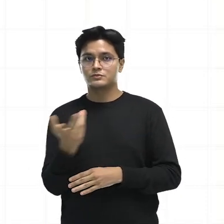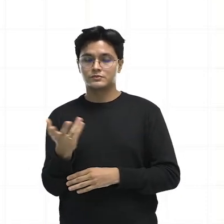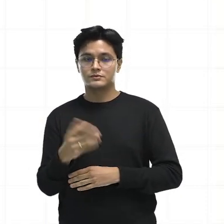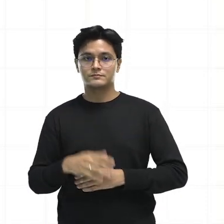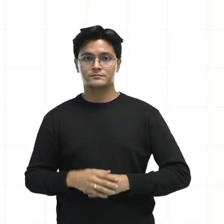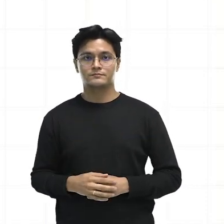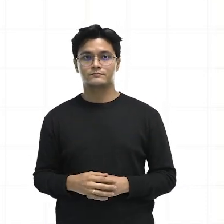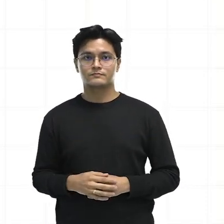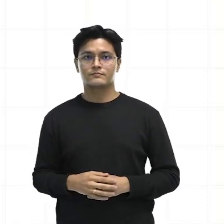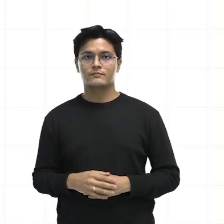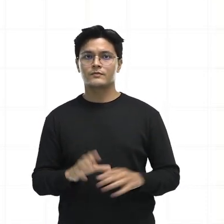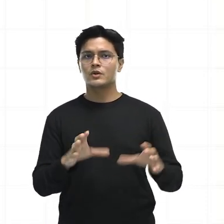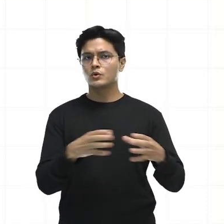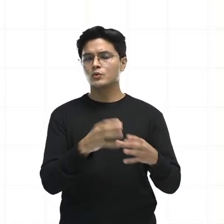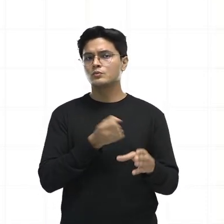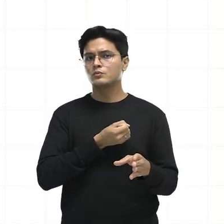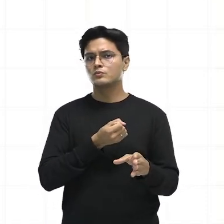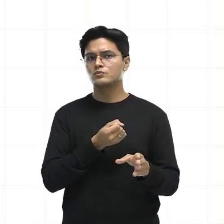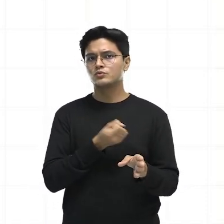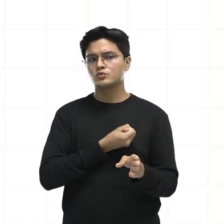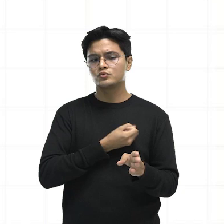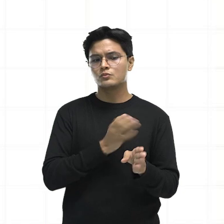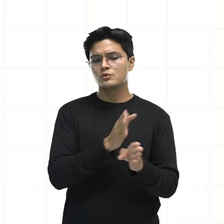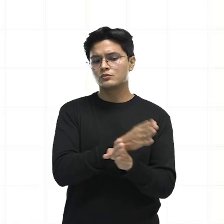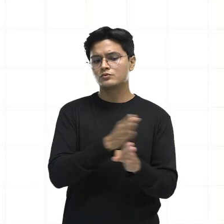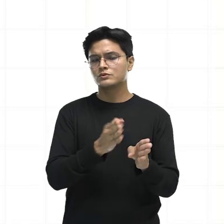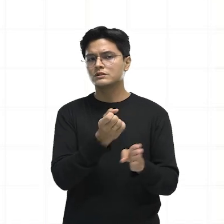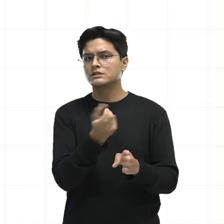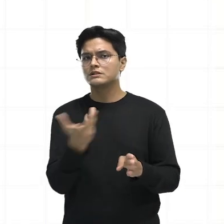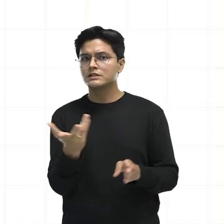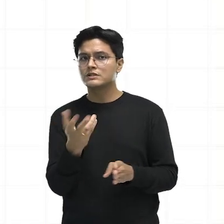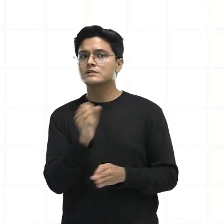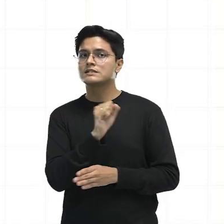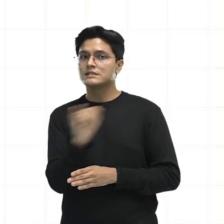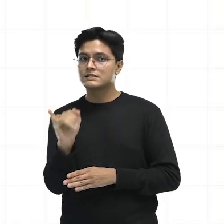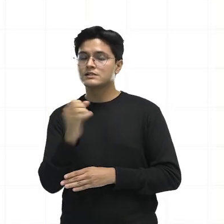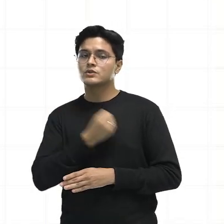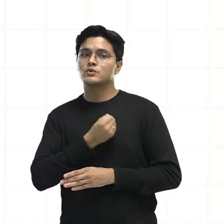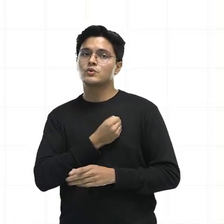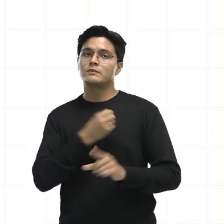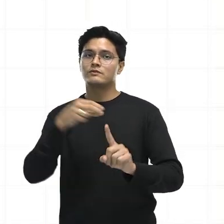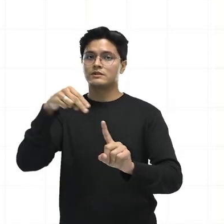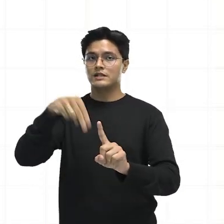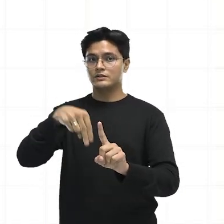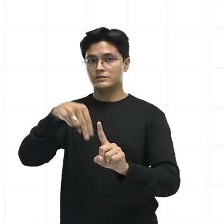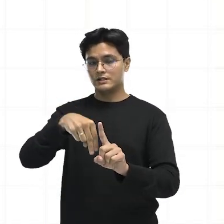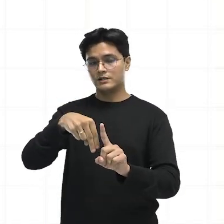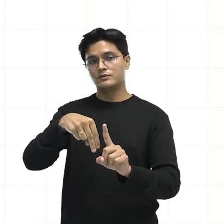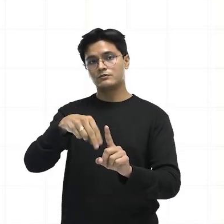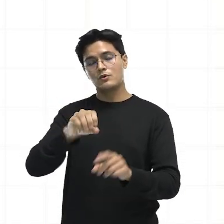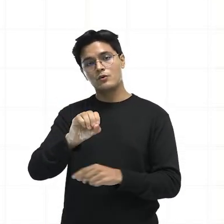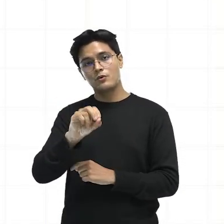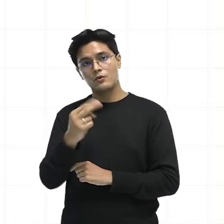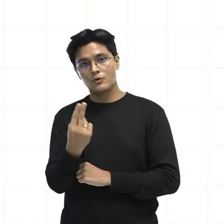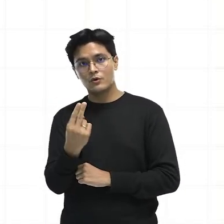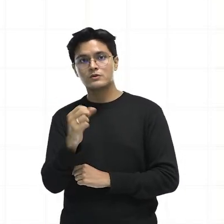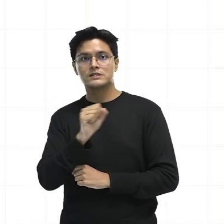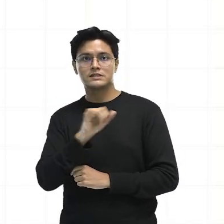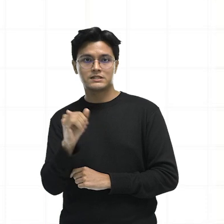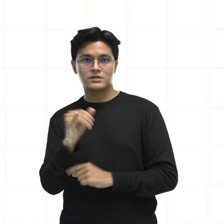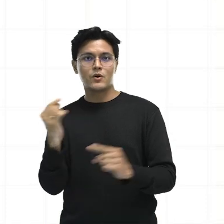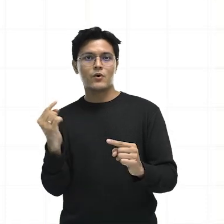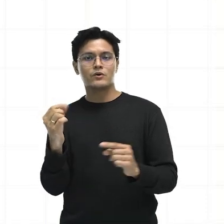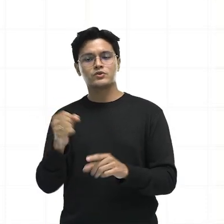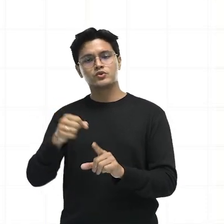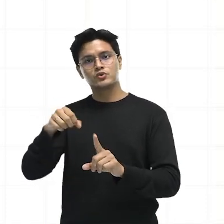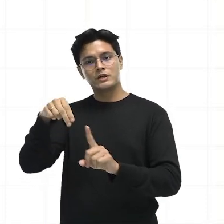número é conhecido como inteiro se ele for um número natural qualquer, n, ou o oposto